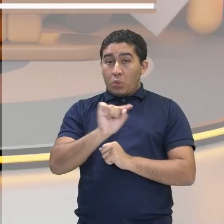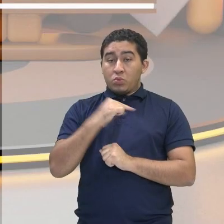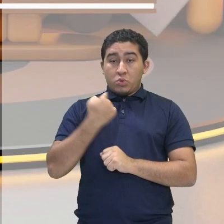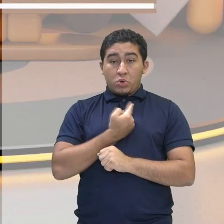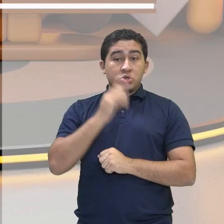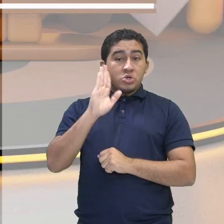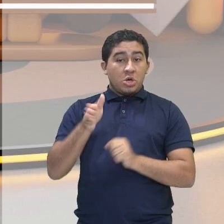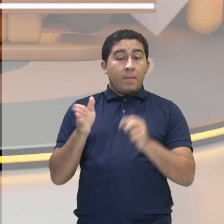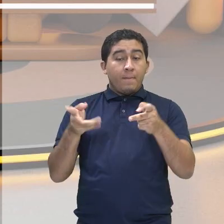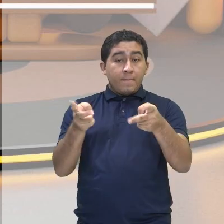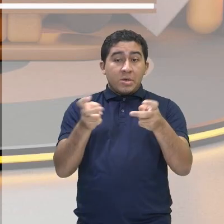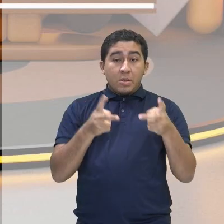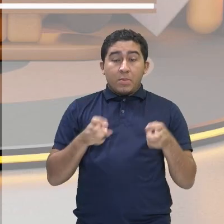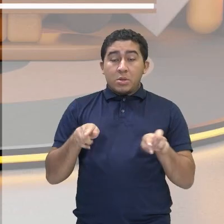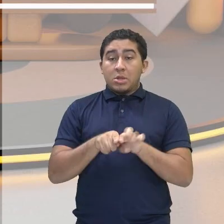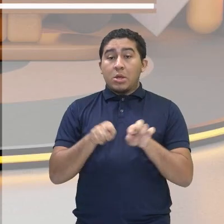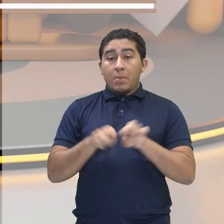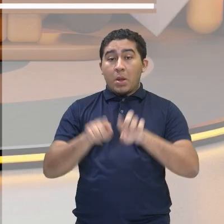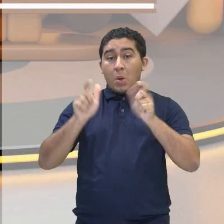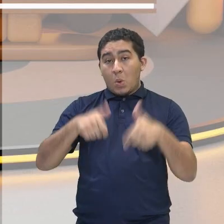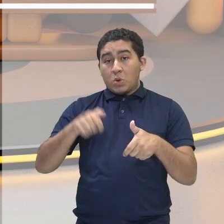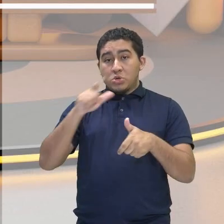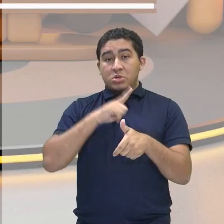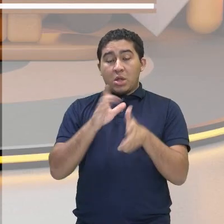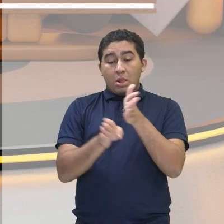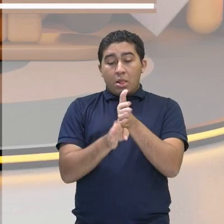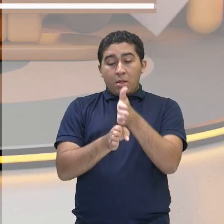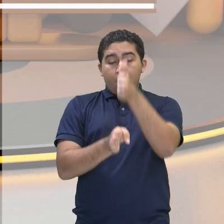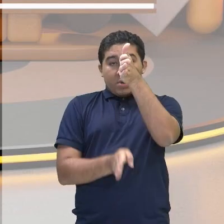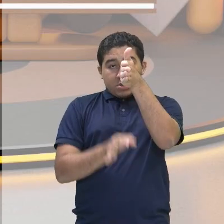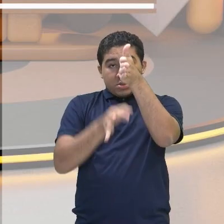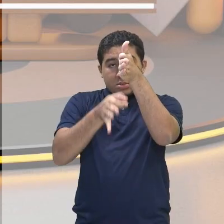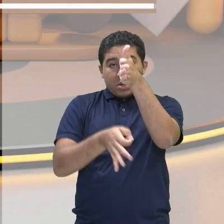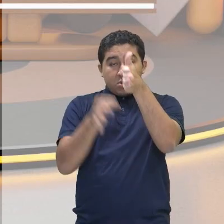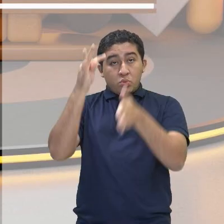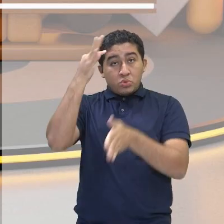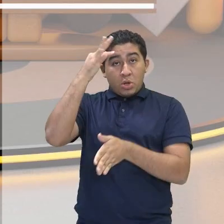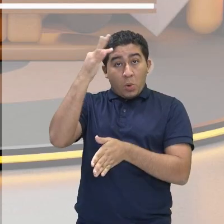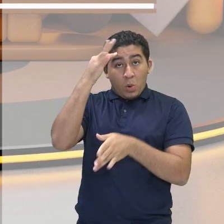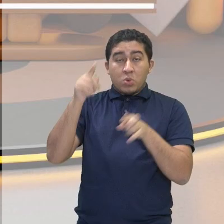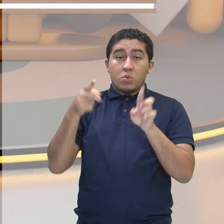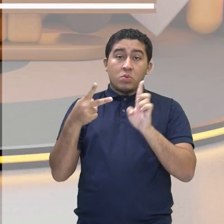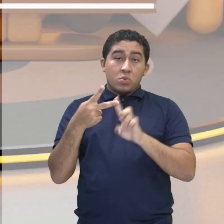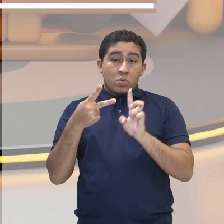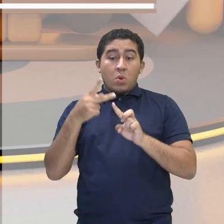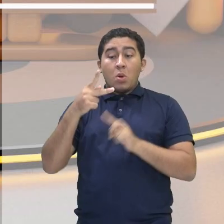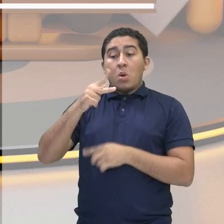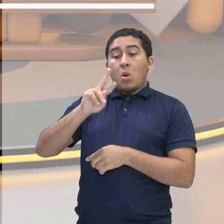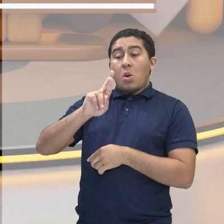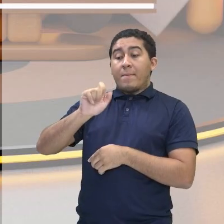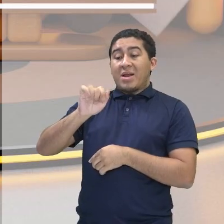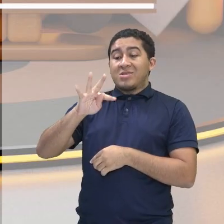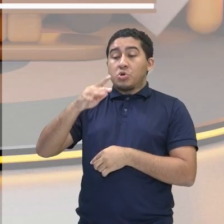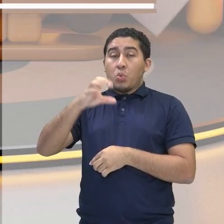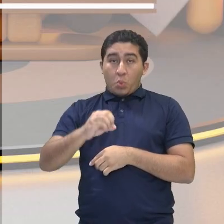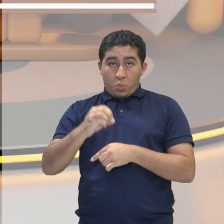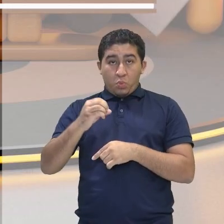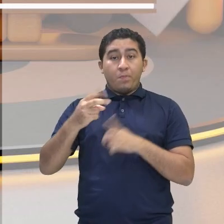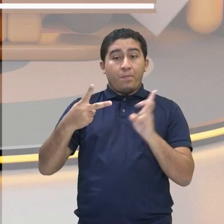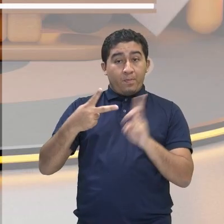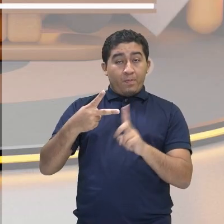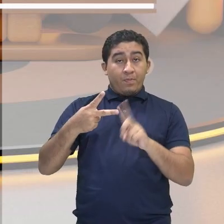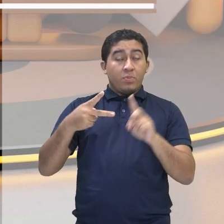observamos um pouco dos limites, né? Do limite teórico e do limite prático. Então, aí a gente tem os fusos horários do